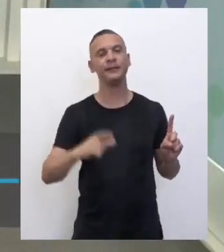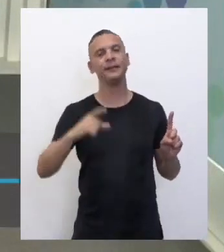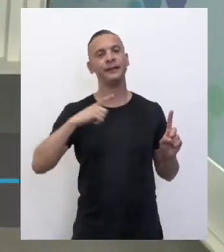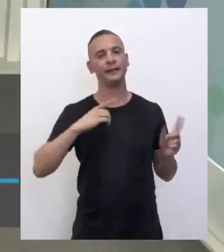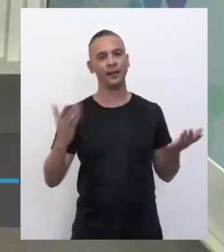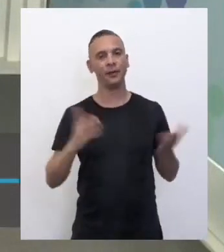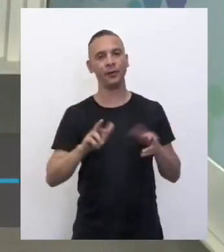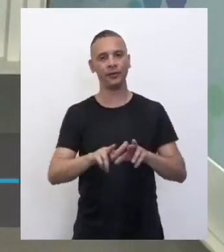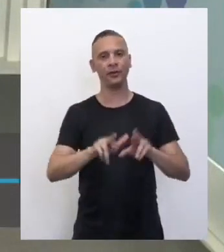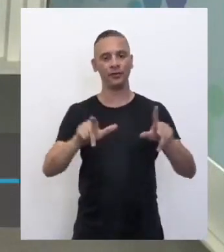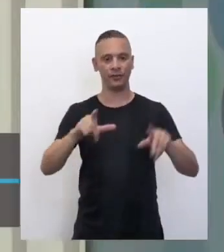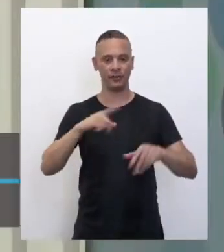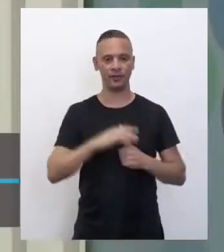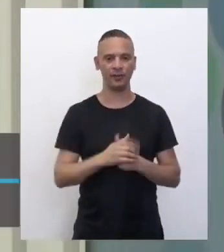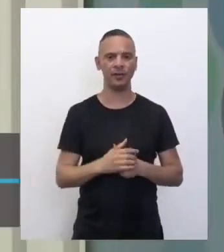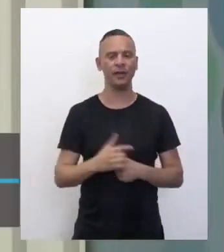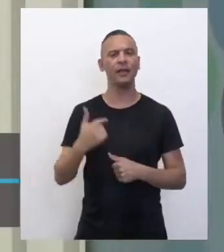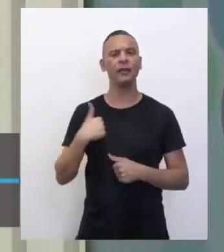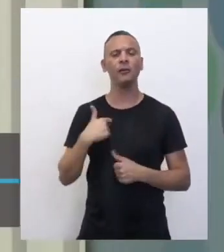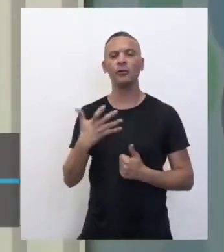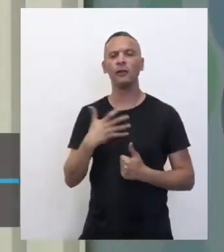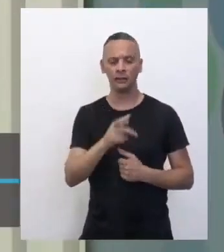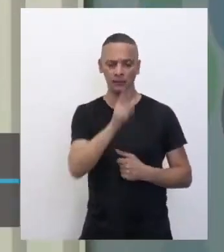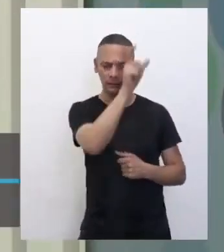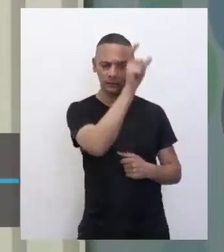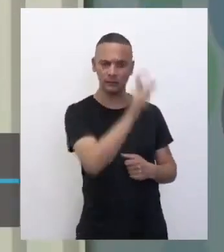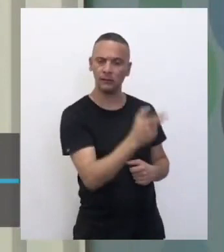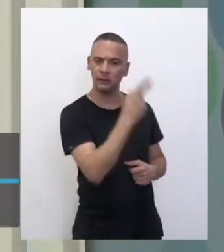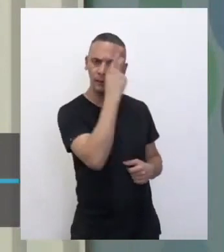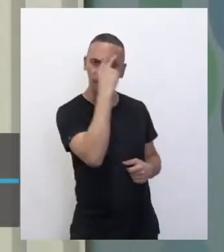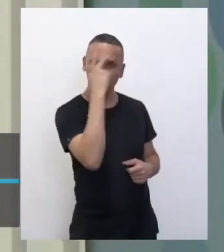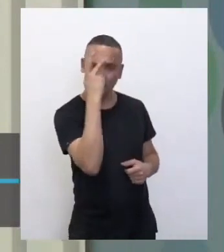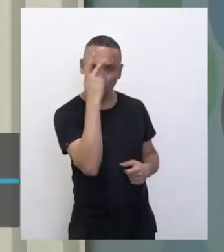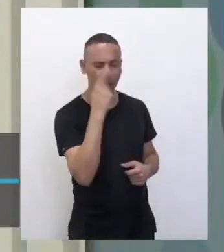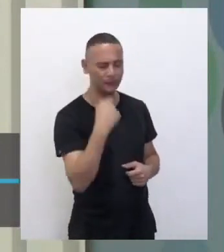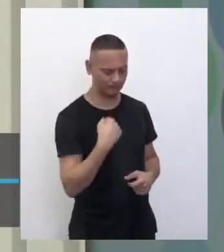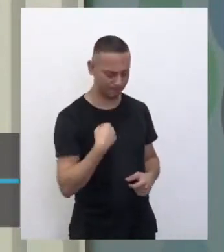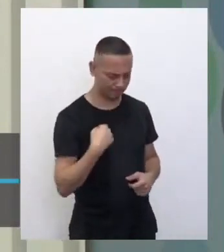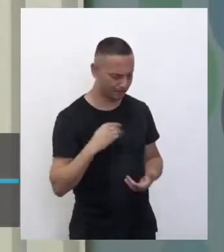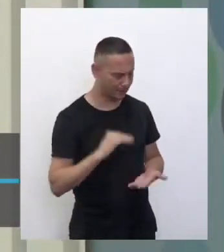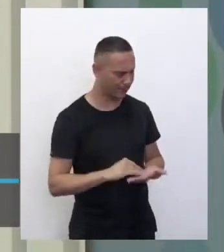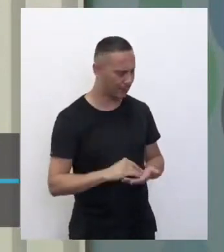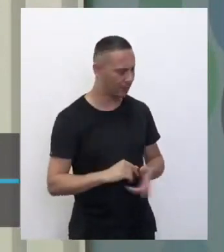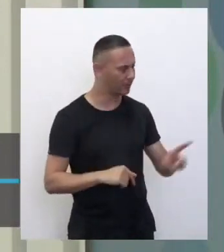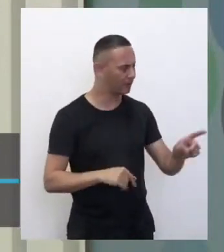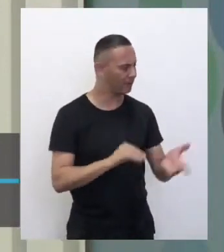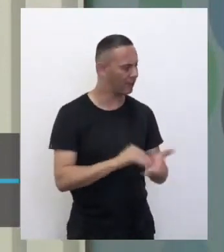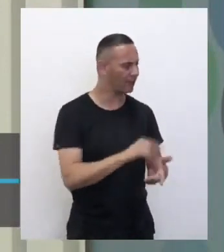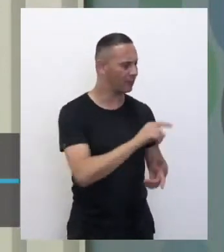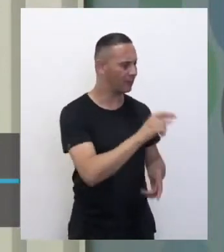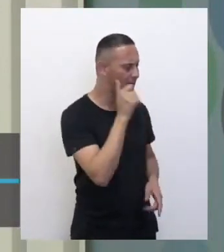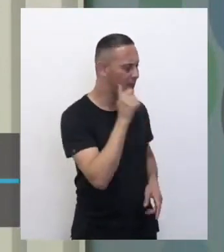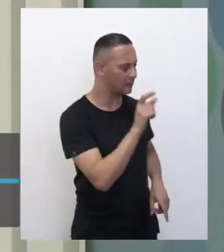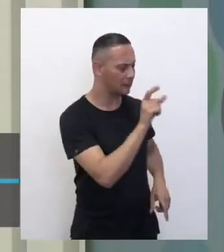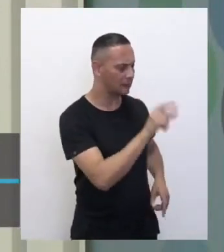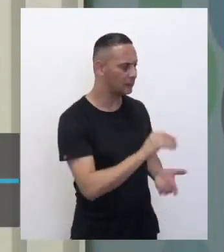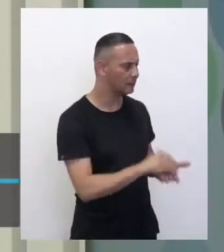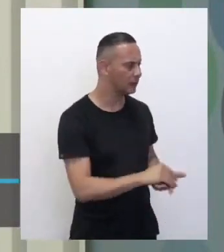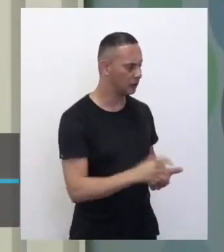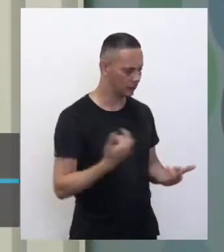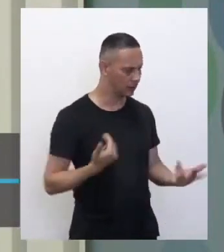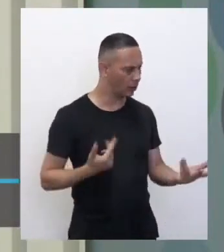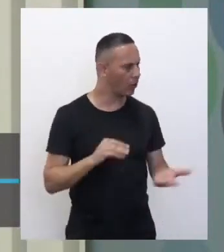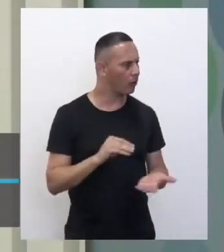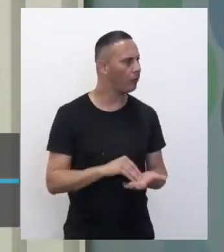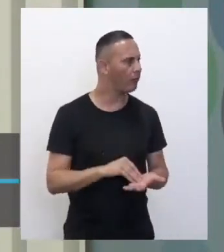diferença. O que eu esperaria de alguém se me faltasse aquilo que falta a Jennifer na condição de mulher? Assim como, infelizmente, falta